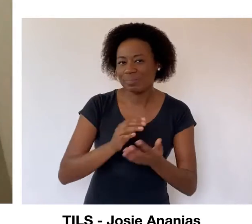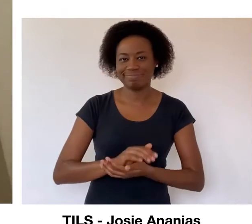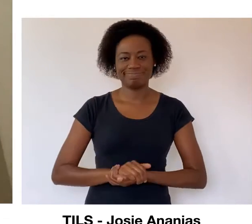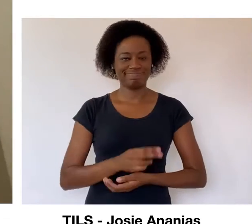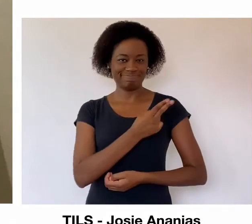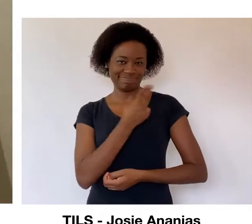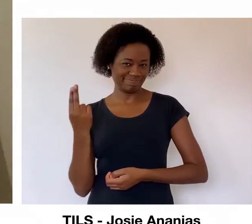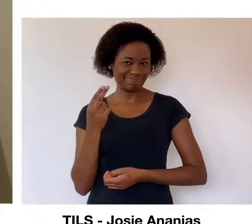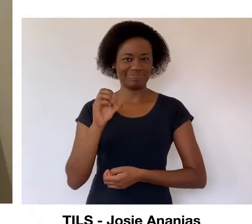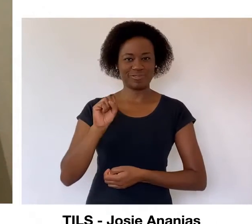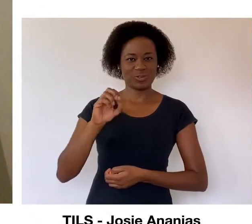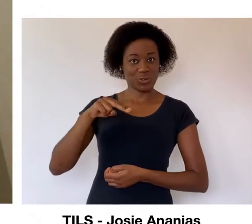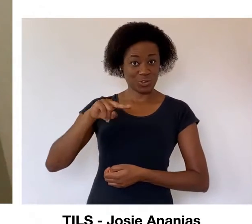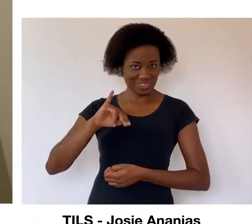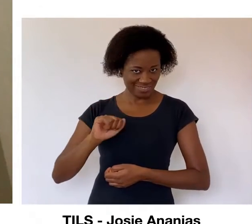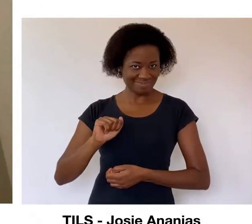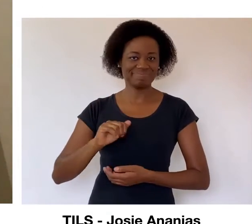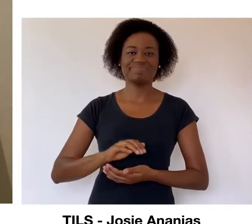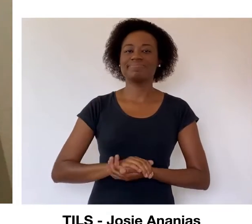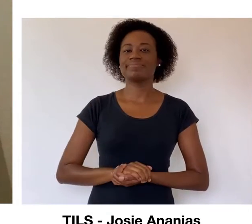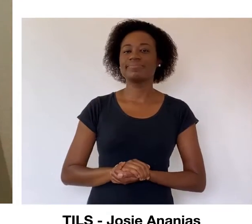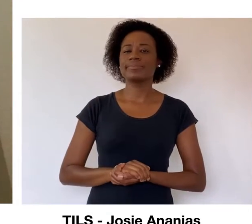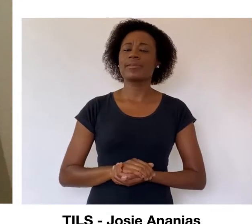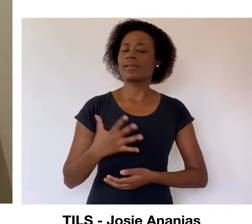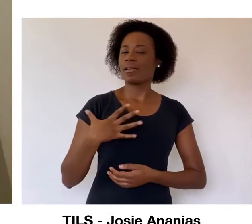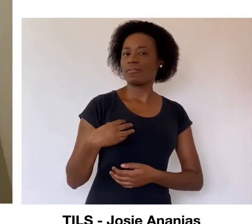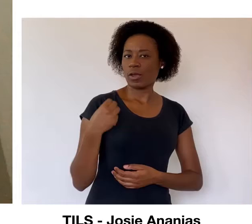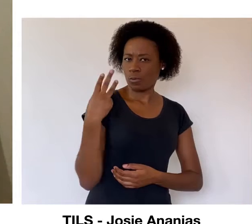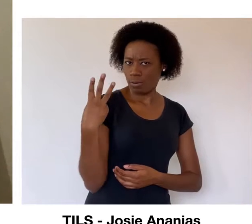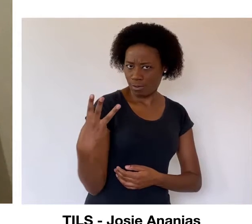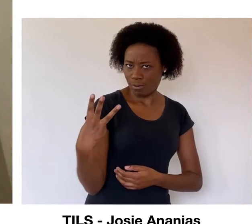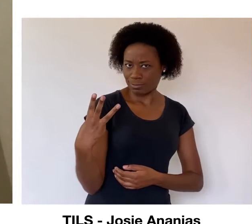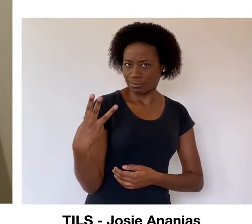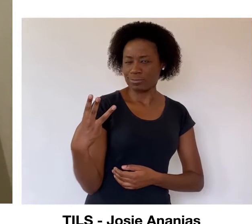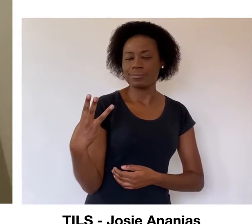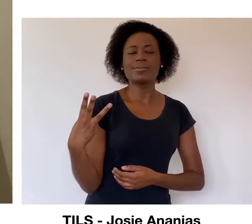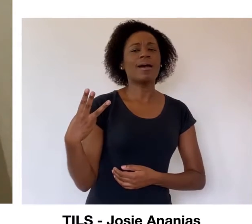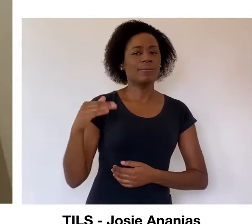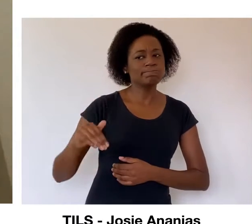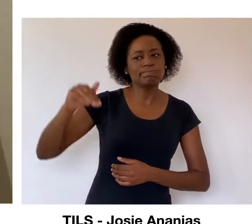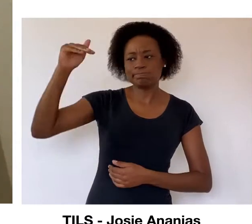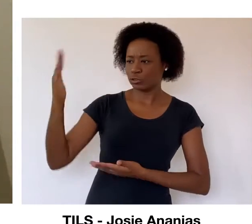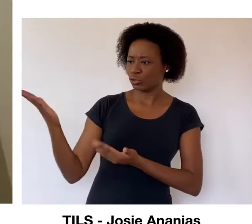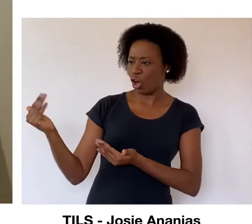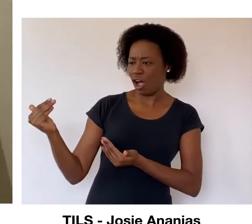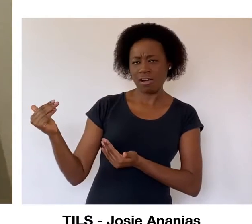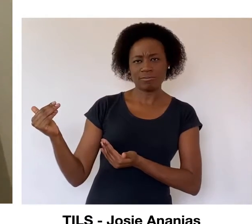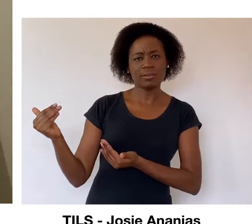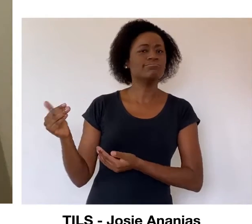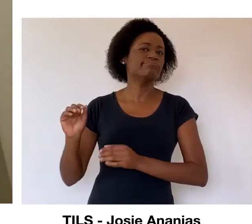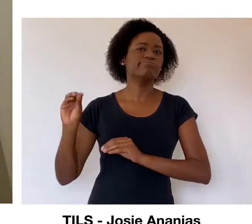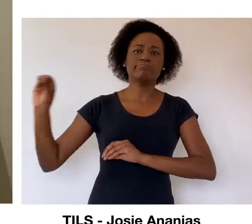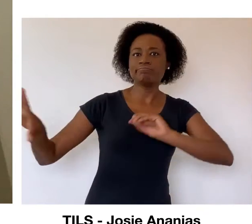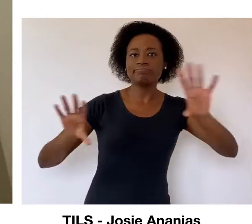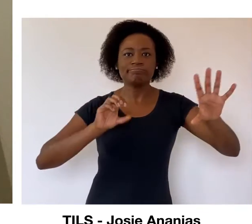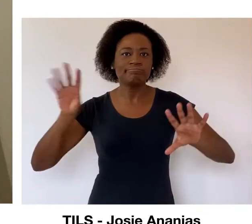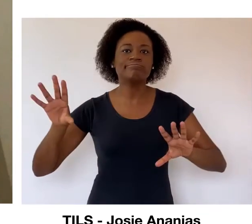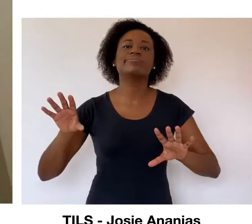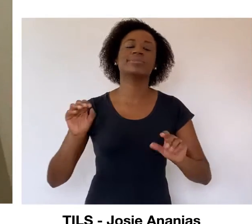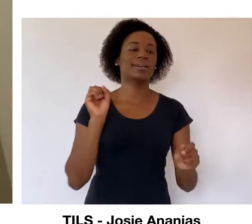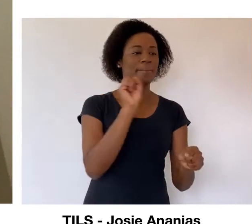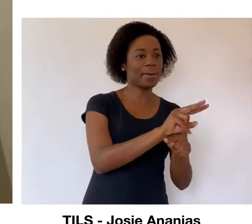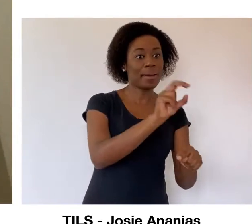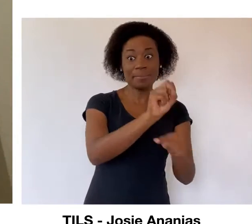tia Soninha. Três filhos saíram de casa muito cedo e conseguiram super